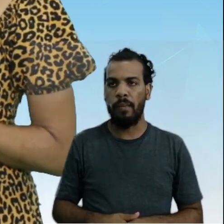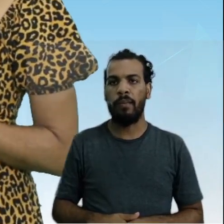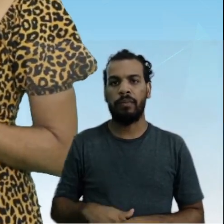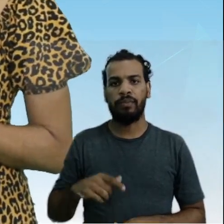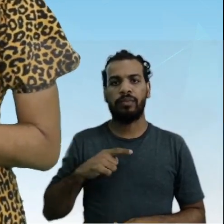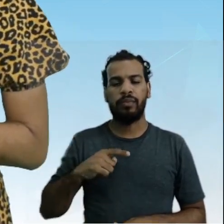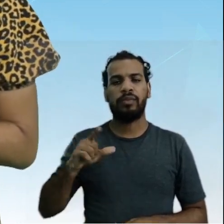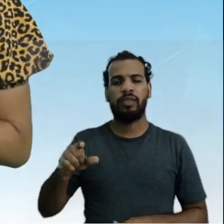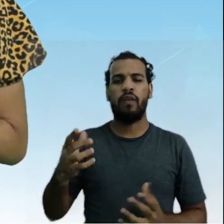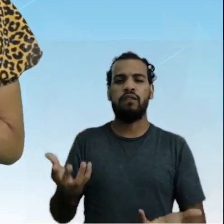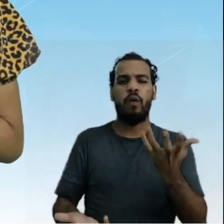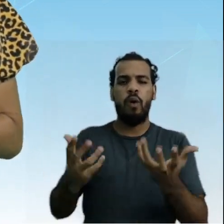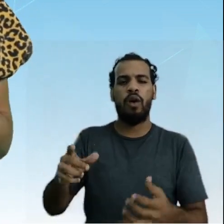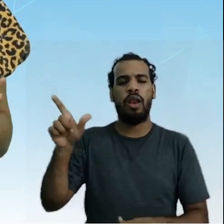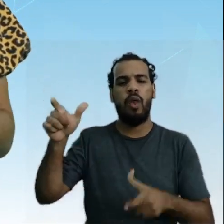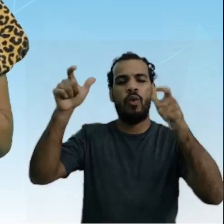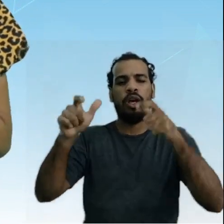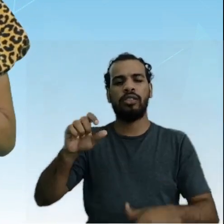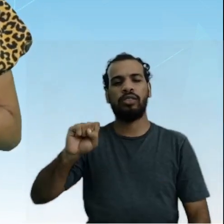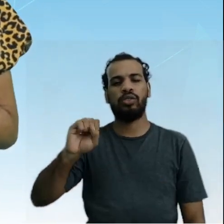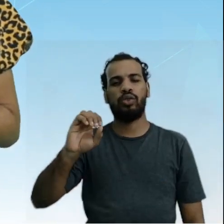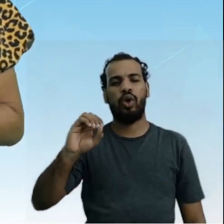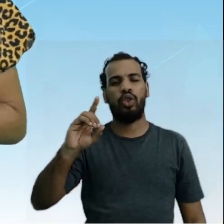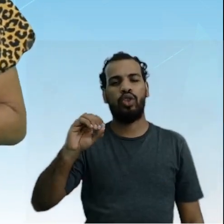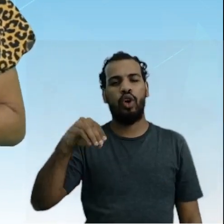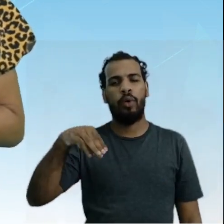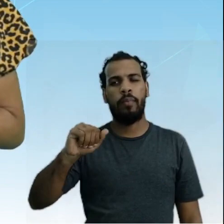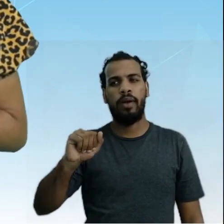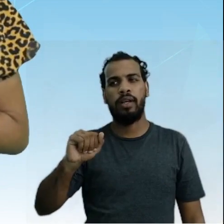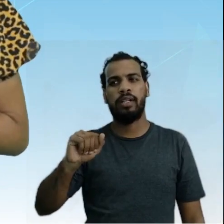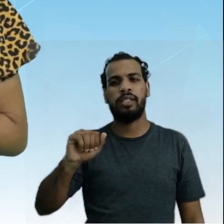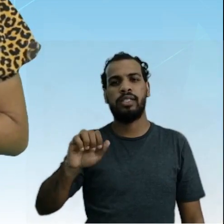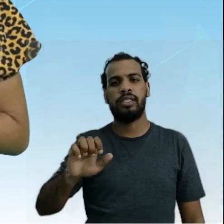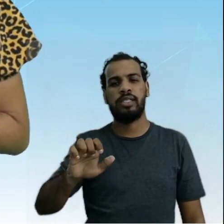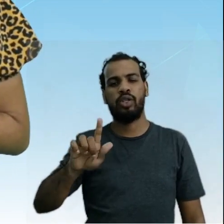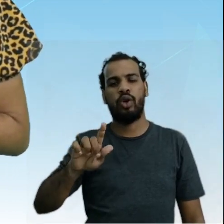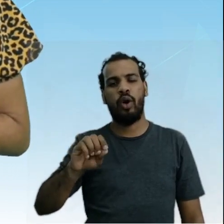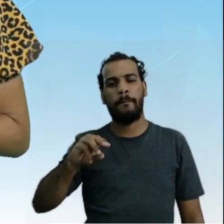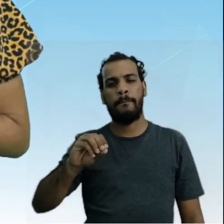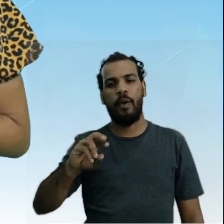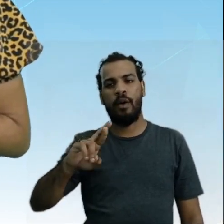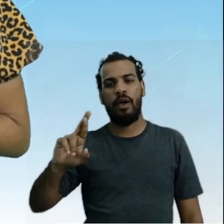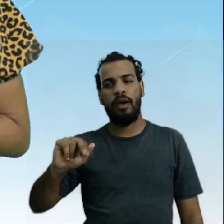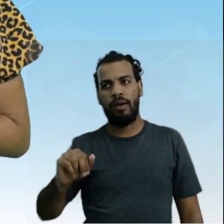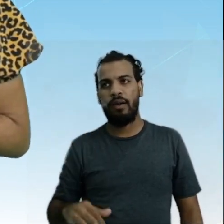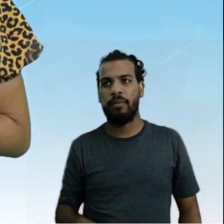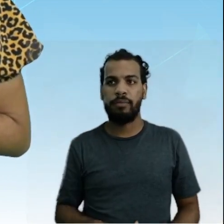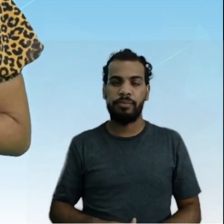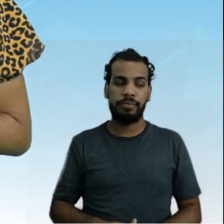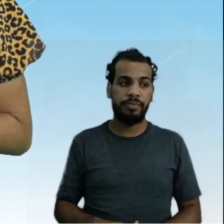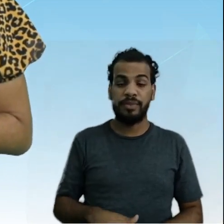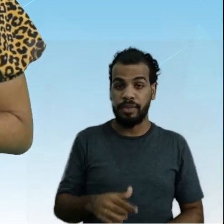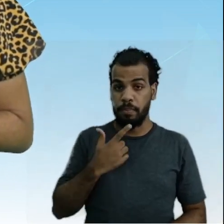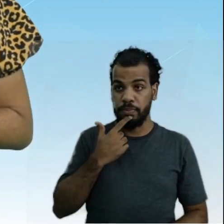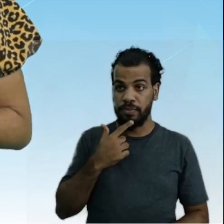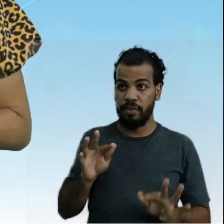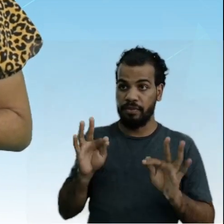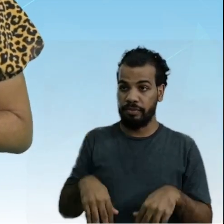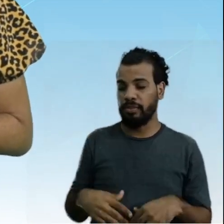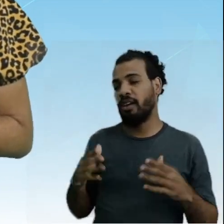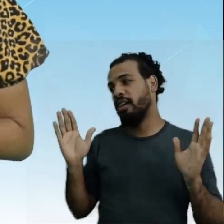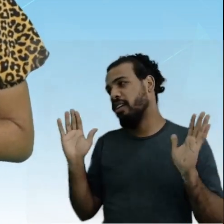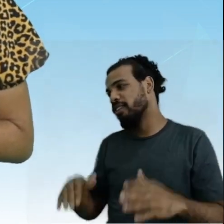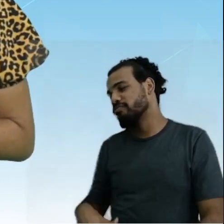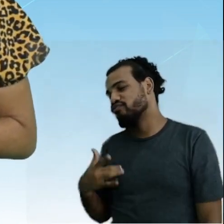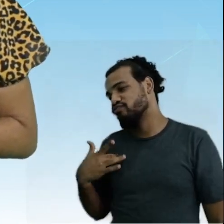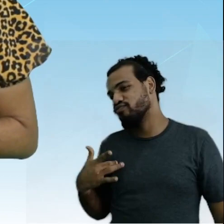Gomorra, o fogo, a Sim, foi purificação. purificado. Exato. Professor, é uma coisa importante, já estamos chegando já ao fim desse Ah, que